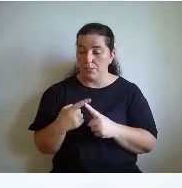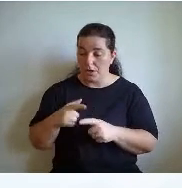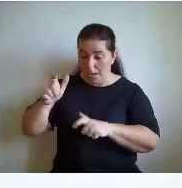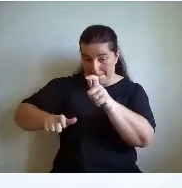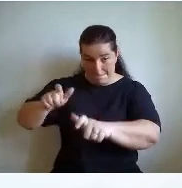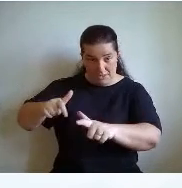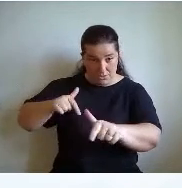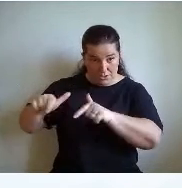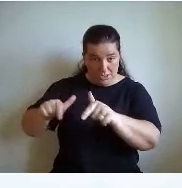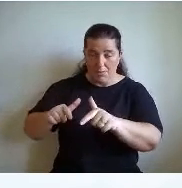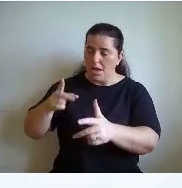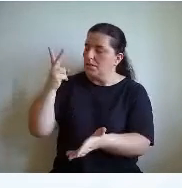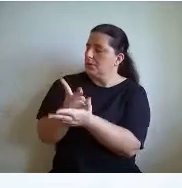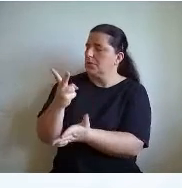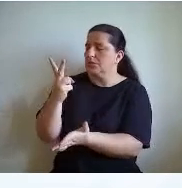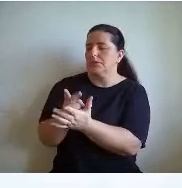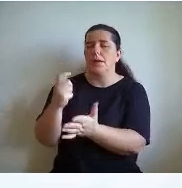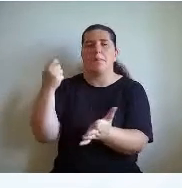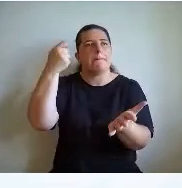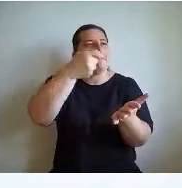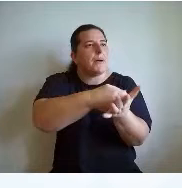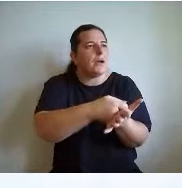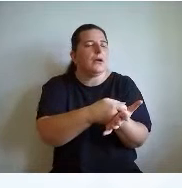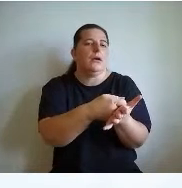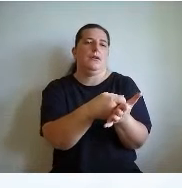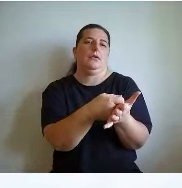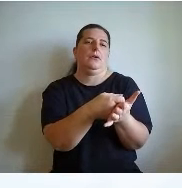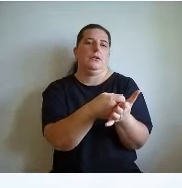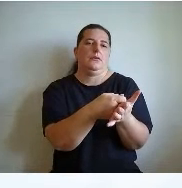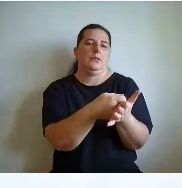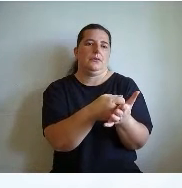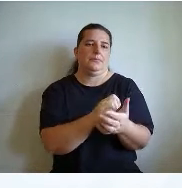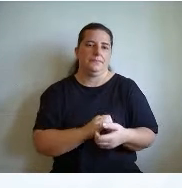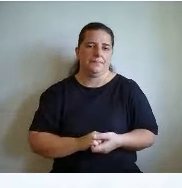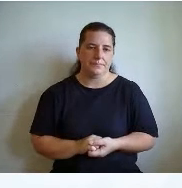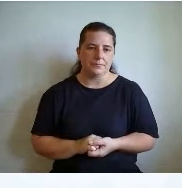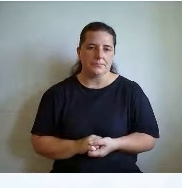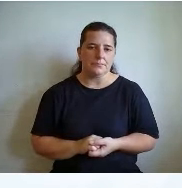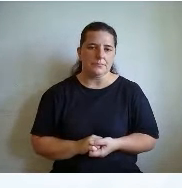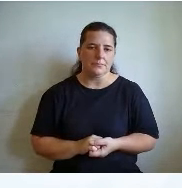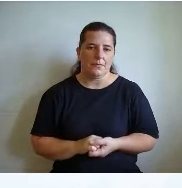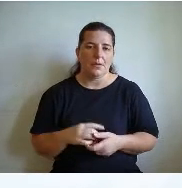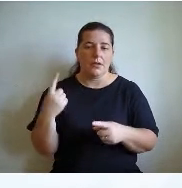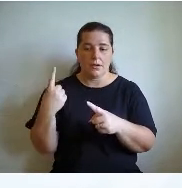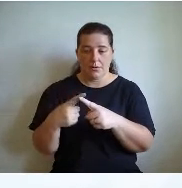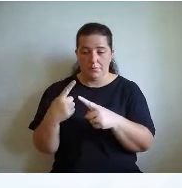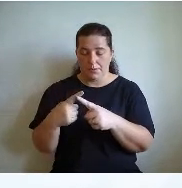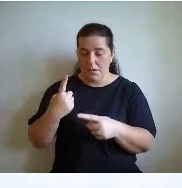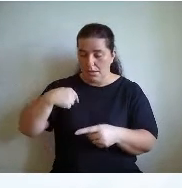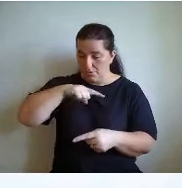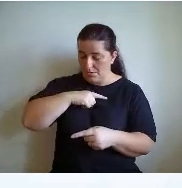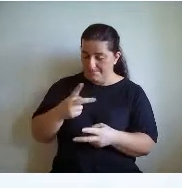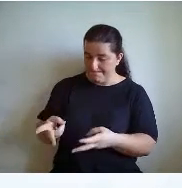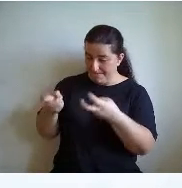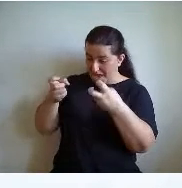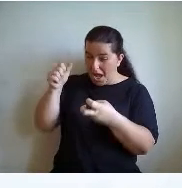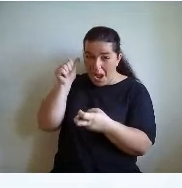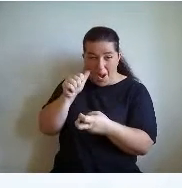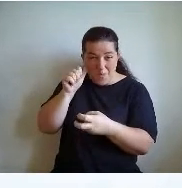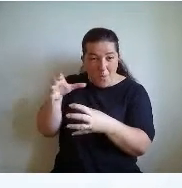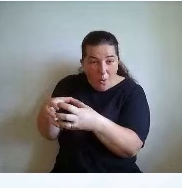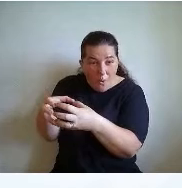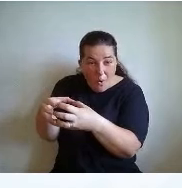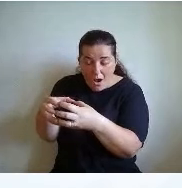sempre pagando a conta desse país também, né? E quando a gente vai fazer o recorte para as mulheres, caramba, olha